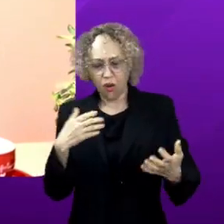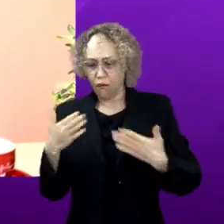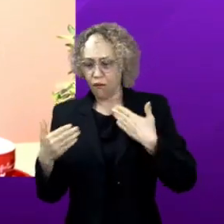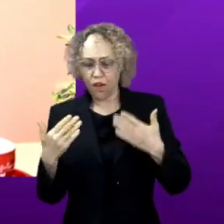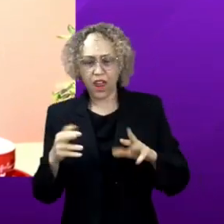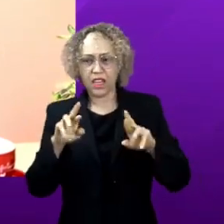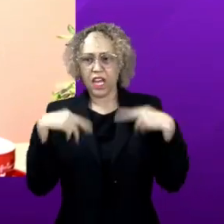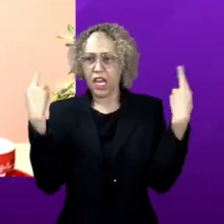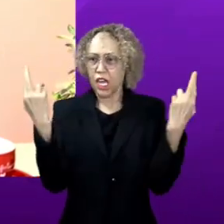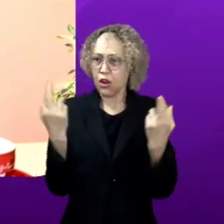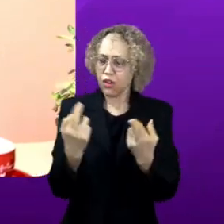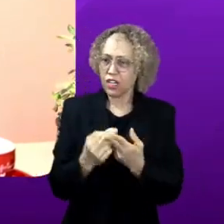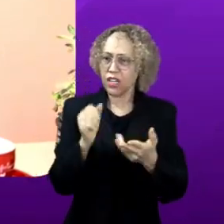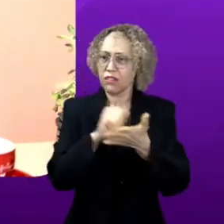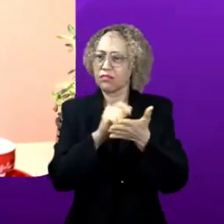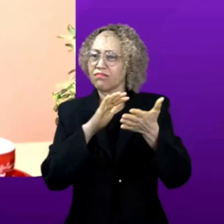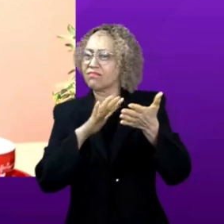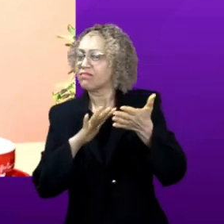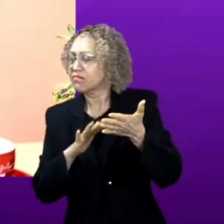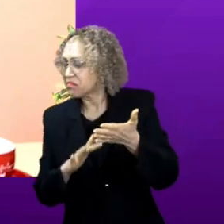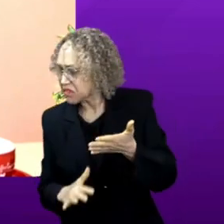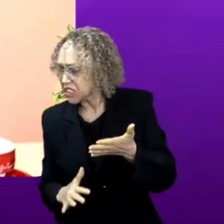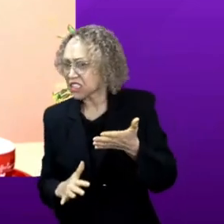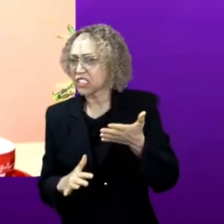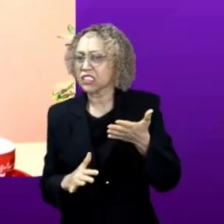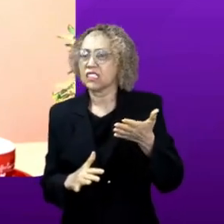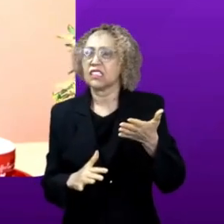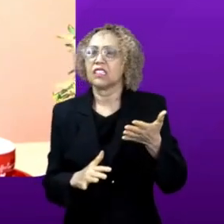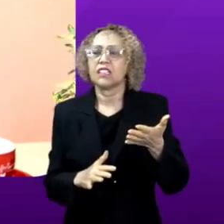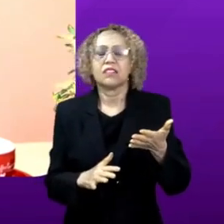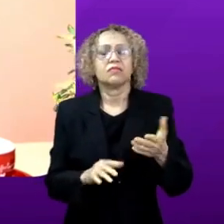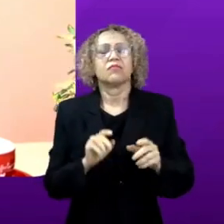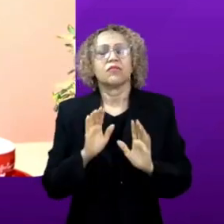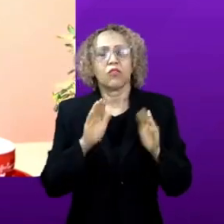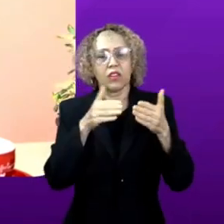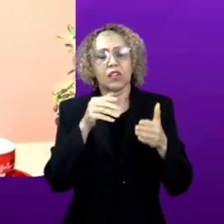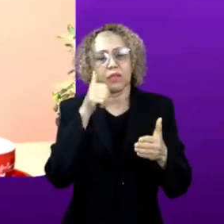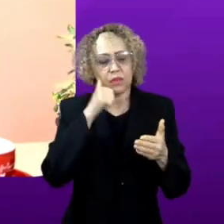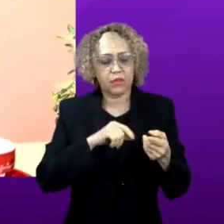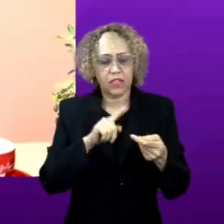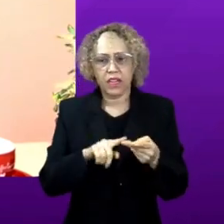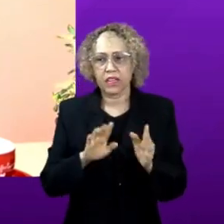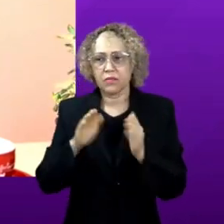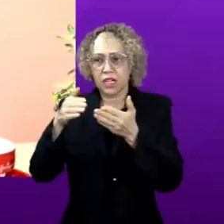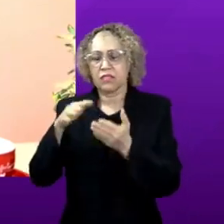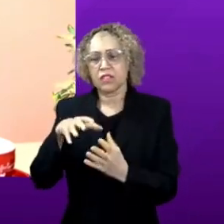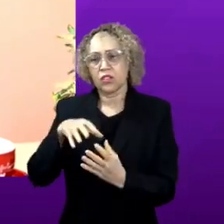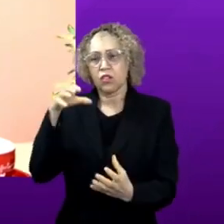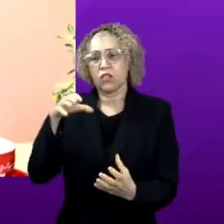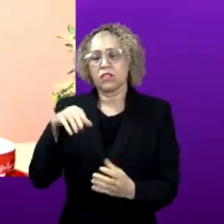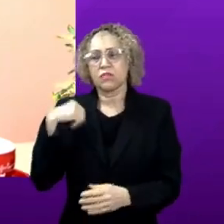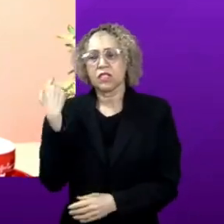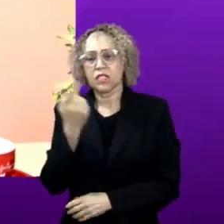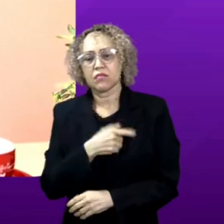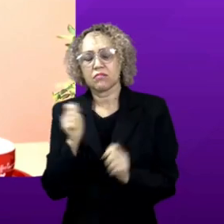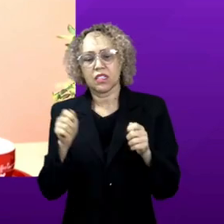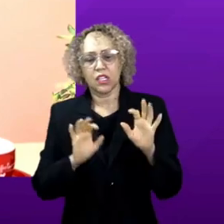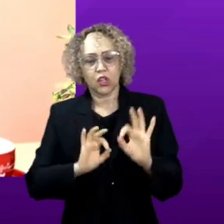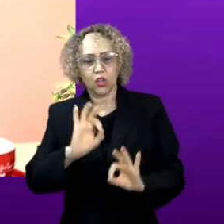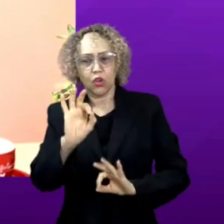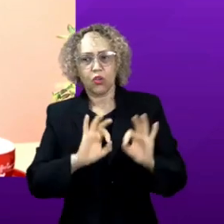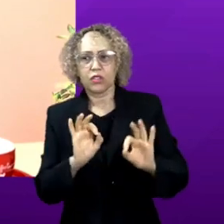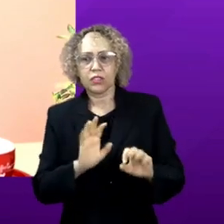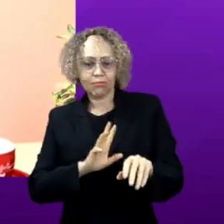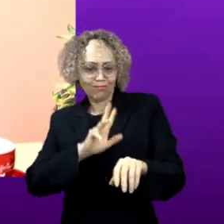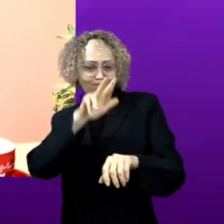em atividades como pré-ENEM, atividades voltadas para mulheres, para os idosos, para a gente poder se organizar para